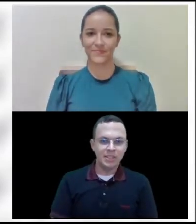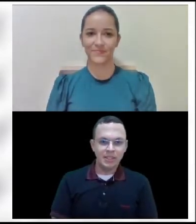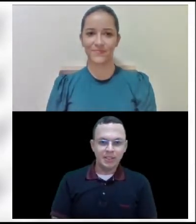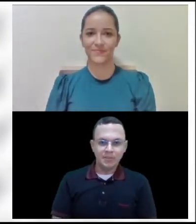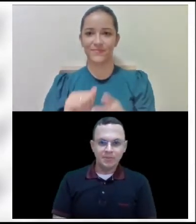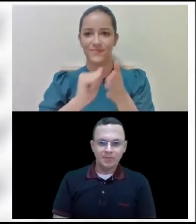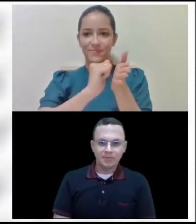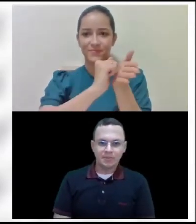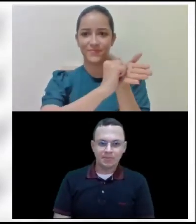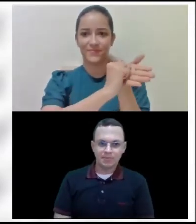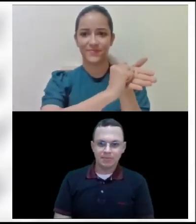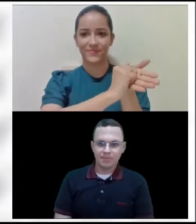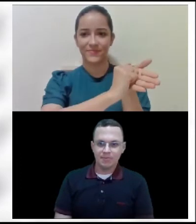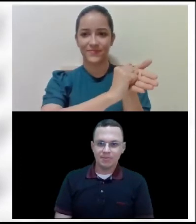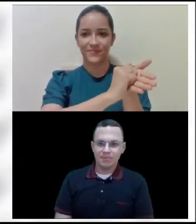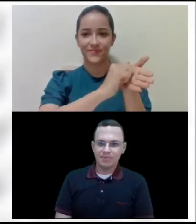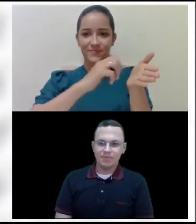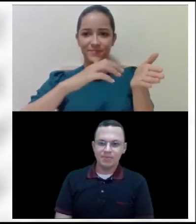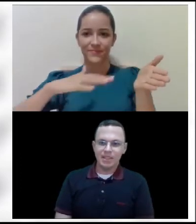mão.